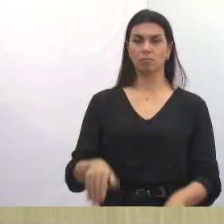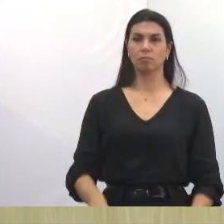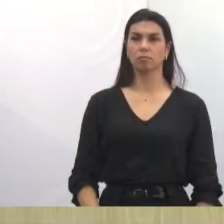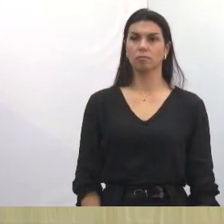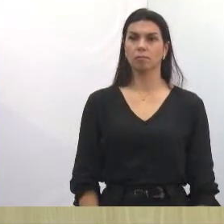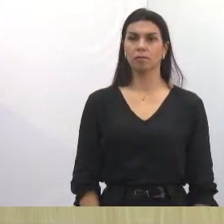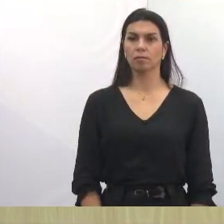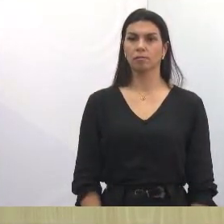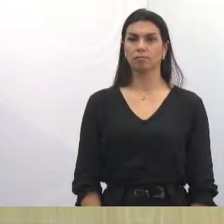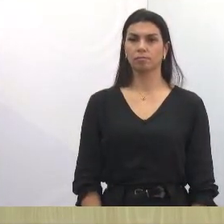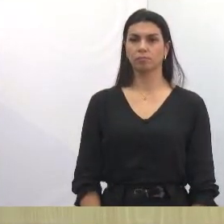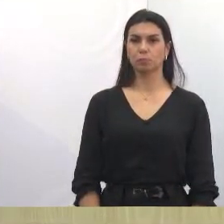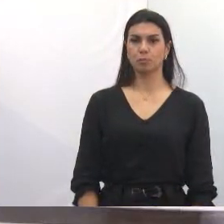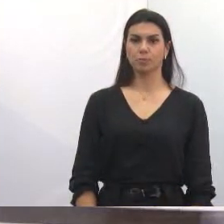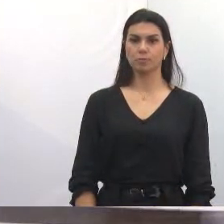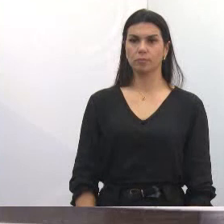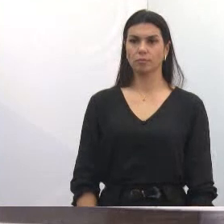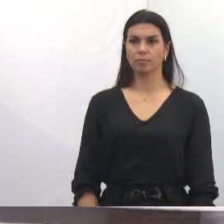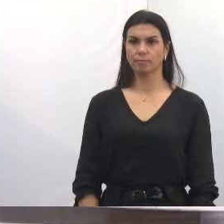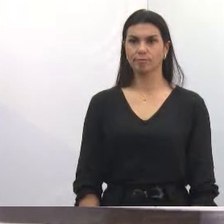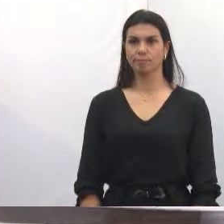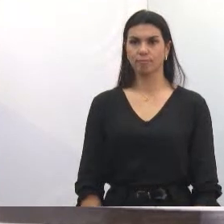votação.